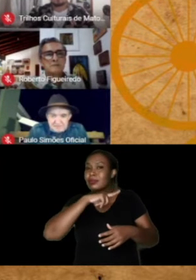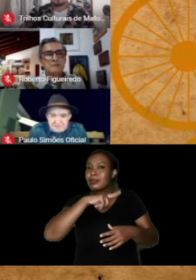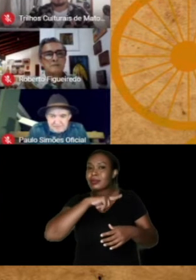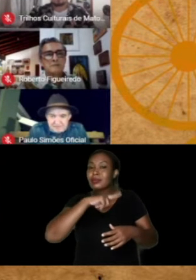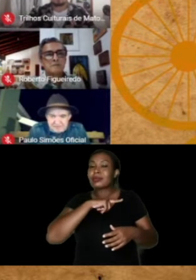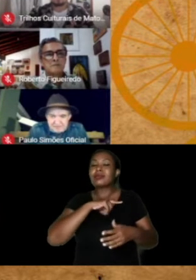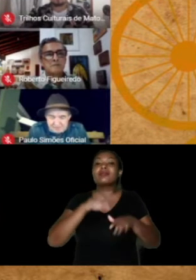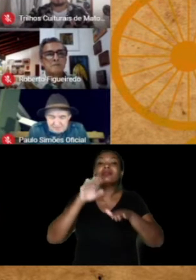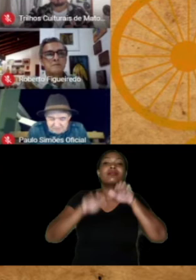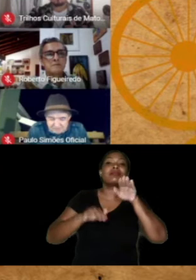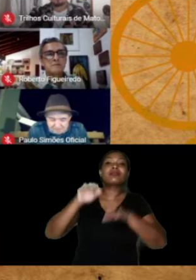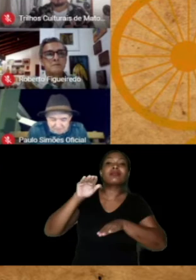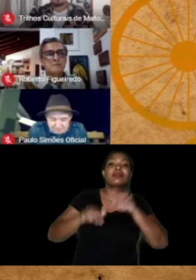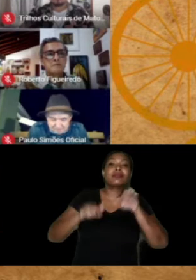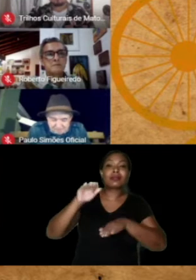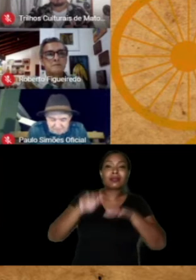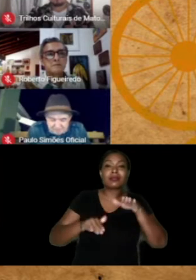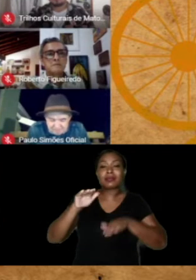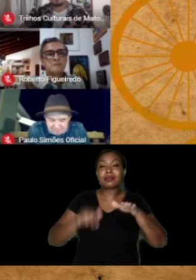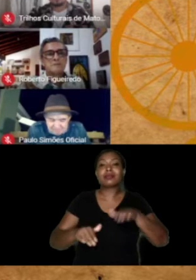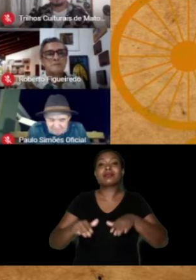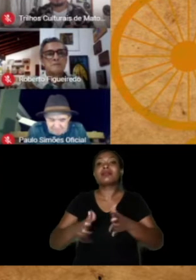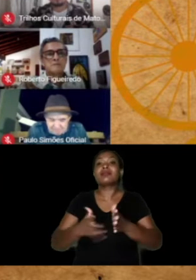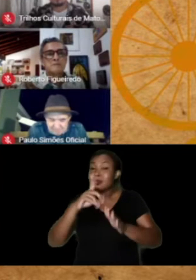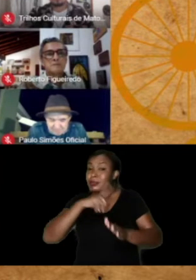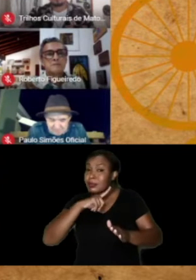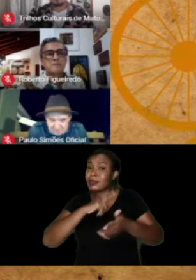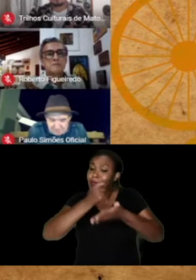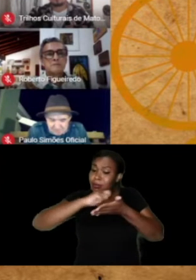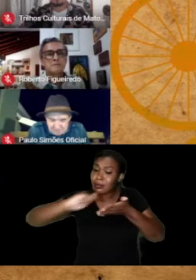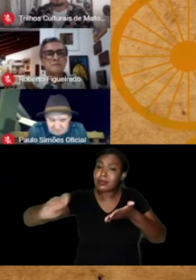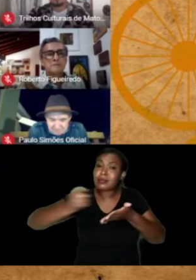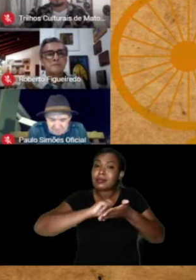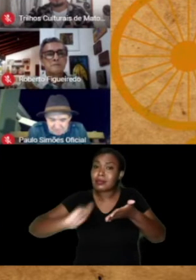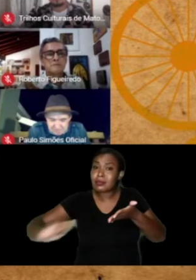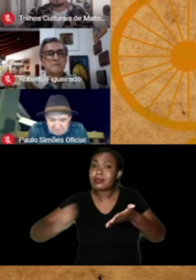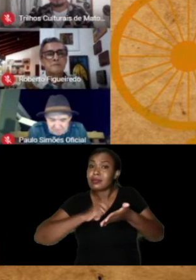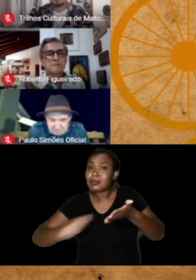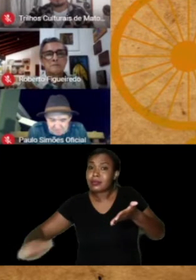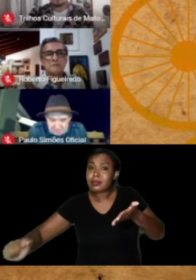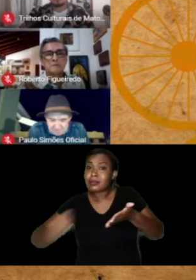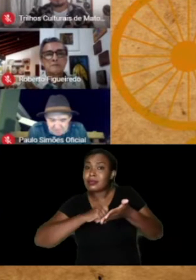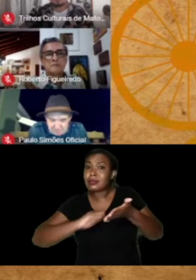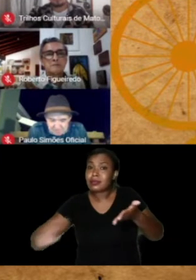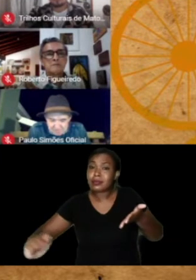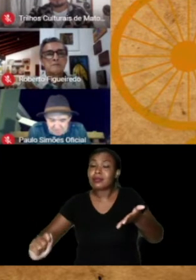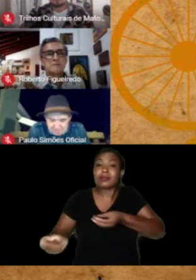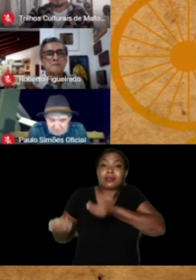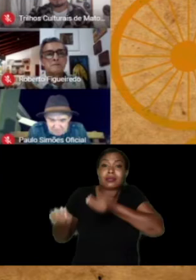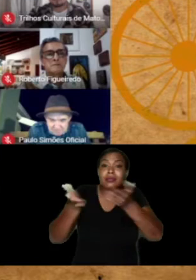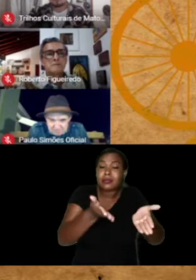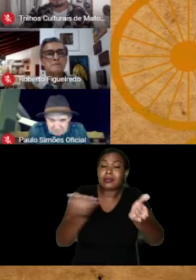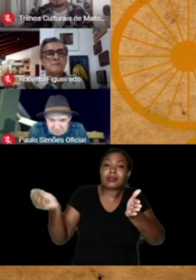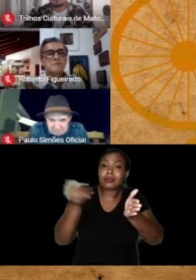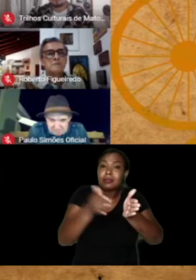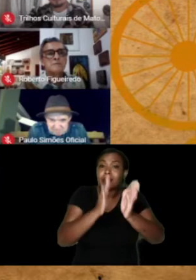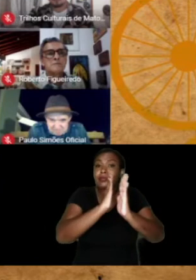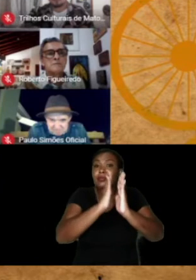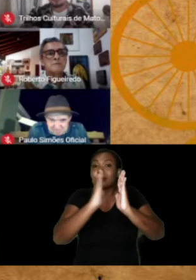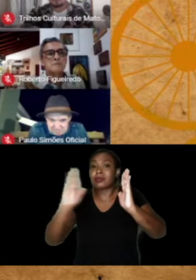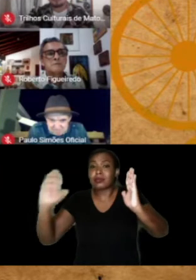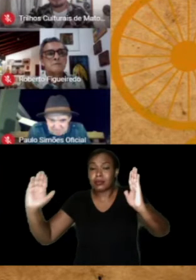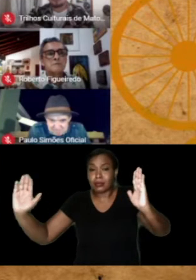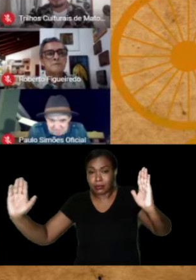condição, façam esses registros e componham os acervos públicos para que a